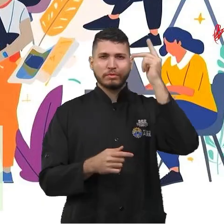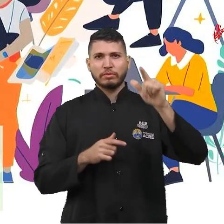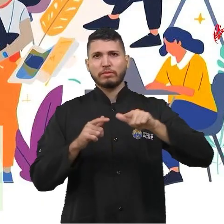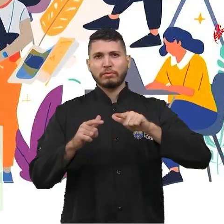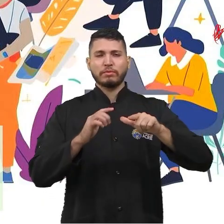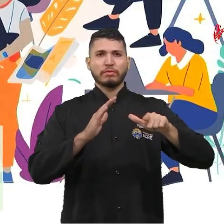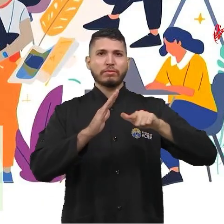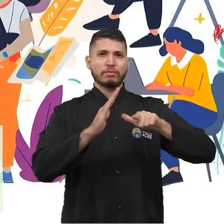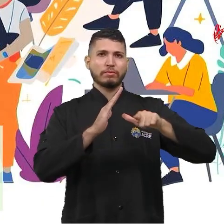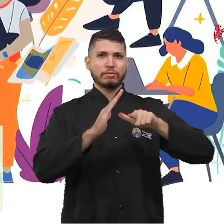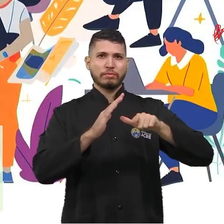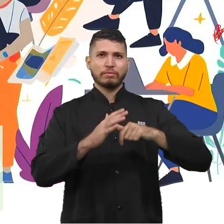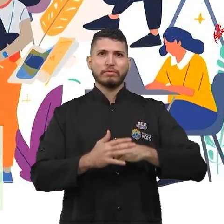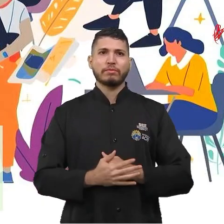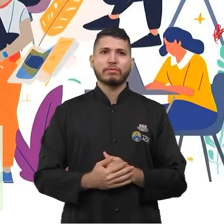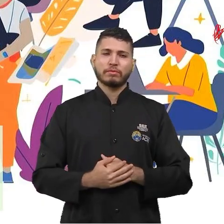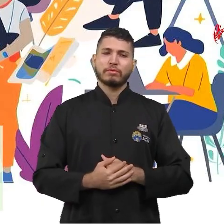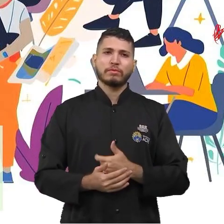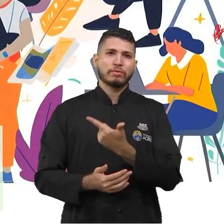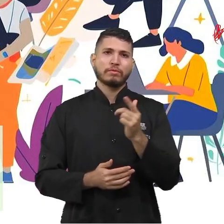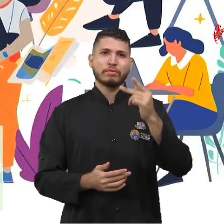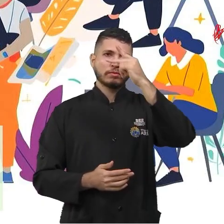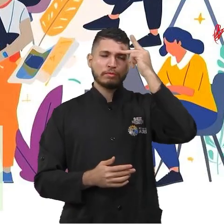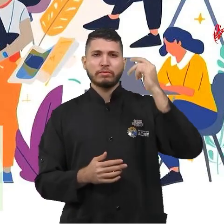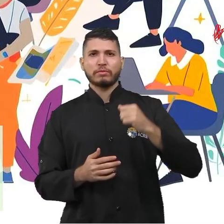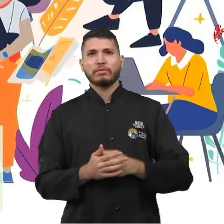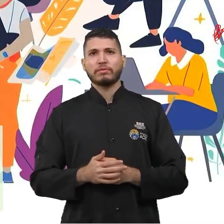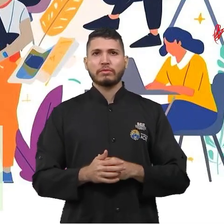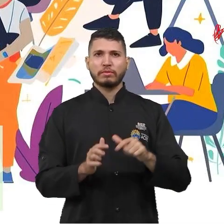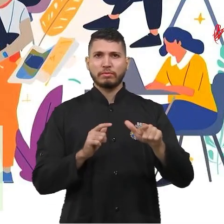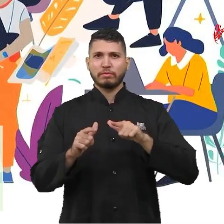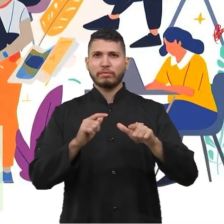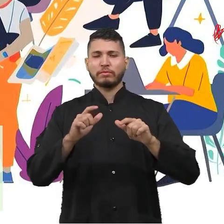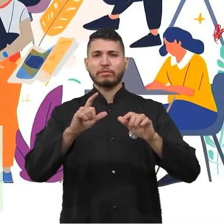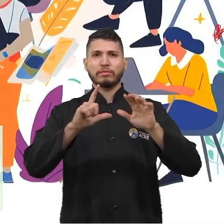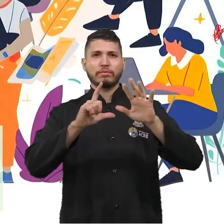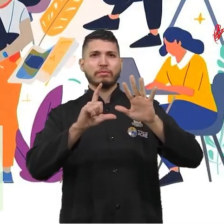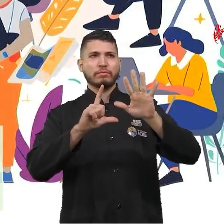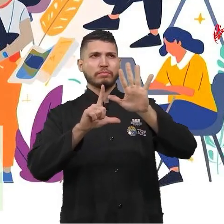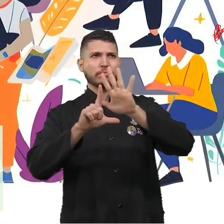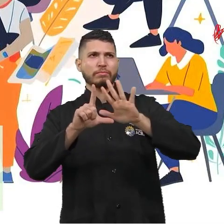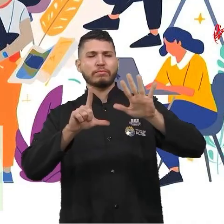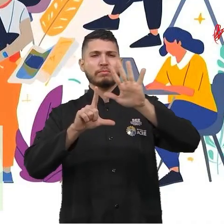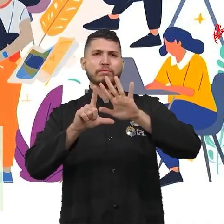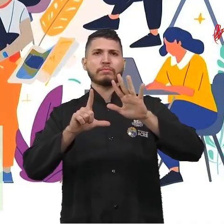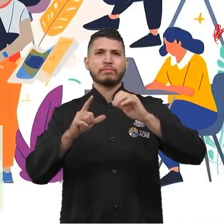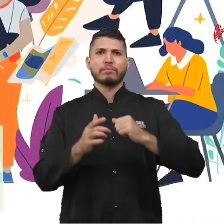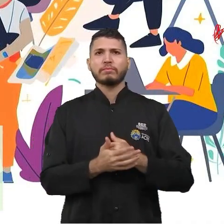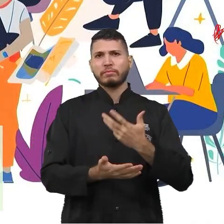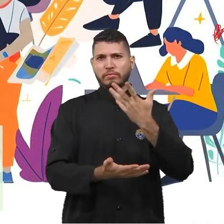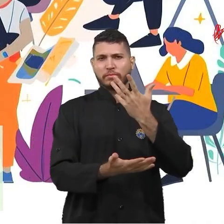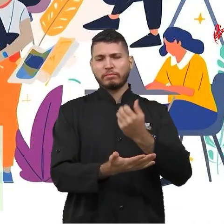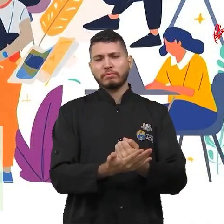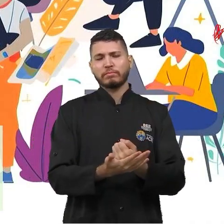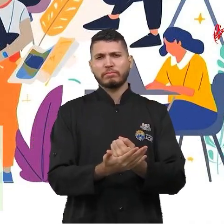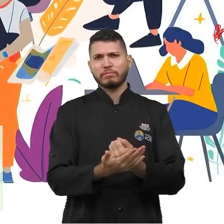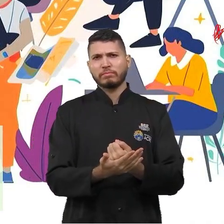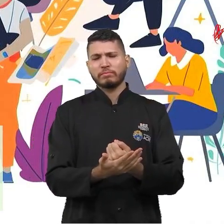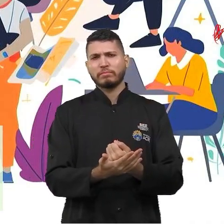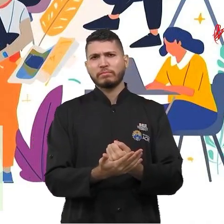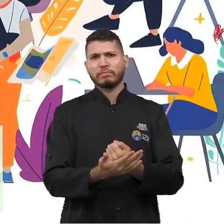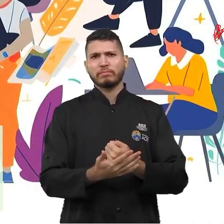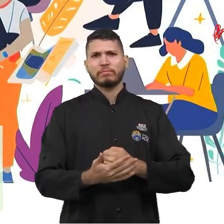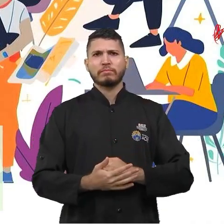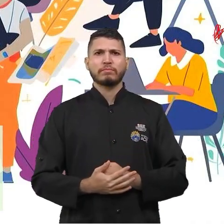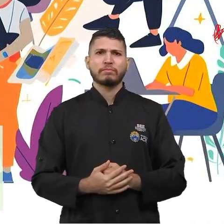podemos observar outras pessoas trabalhando através de plataforma, através de aplicativos, ou até